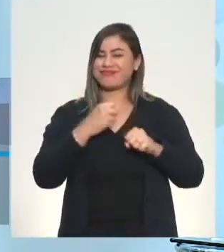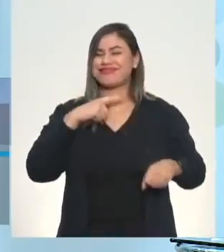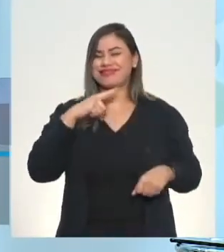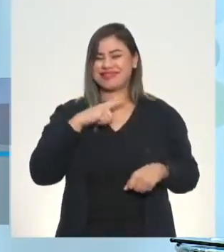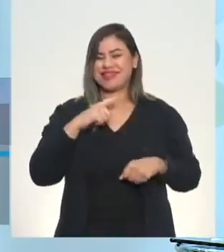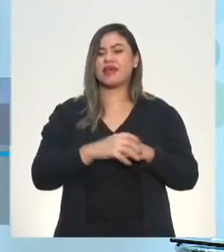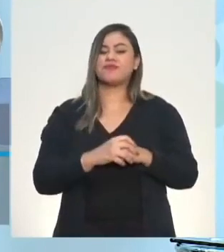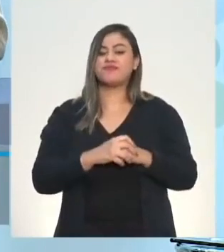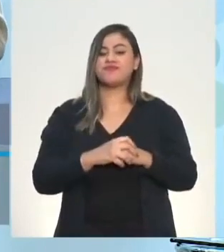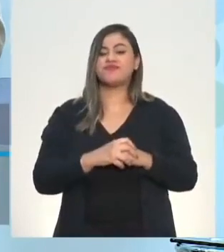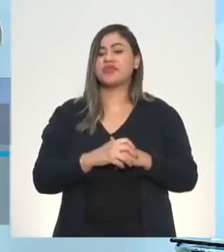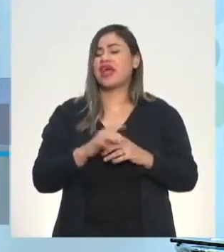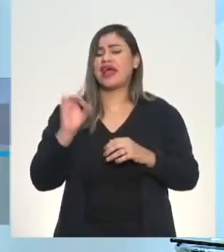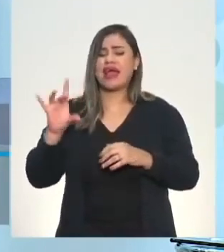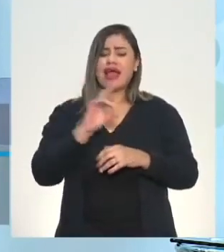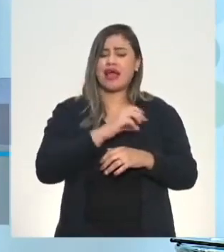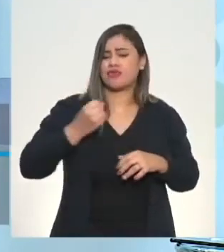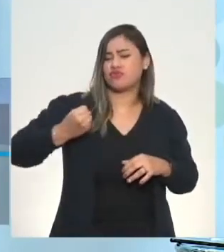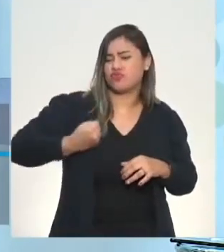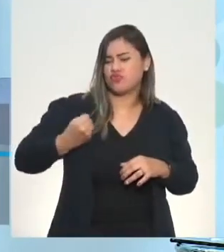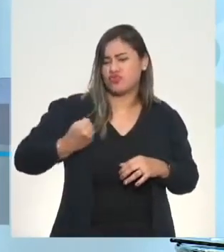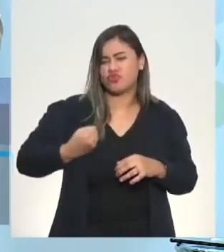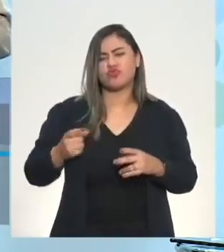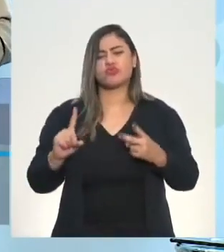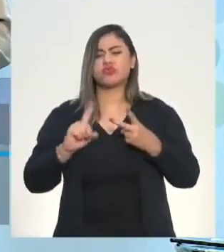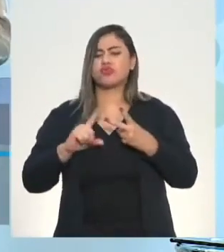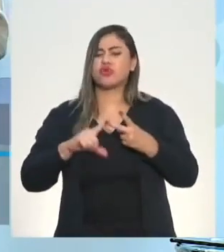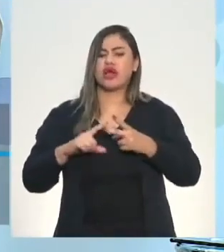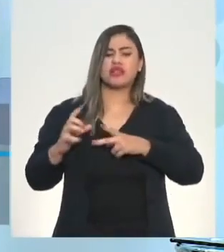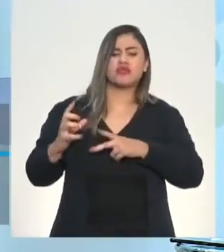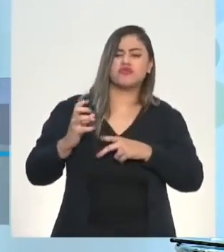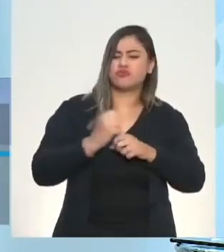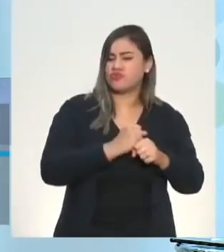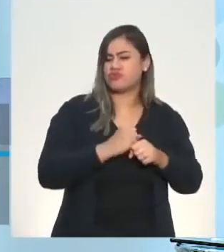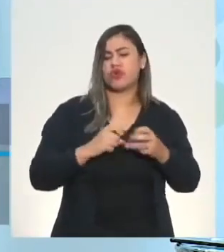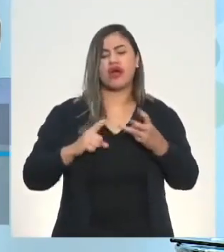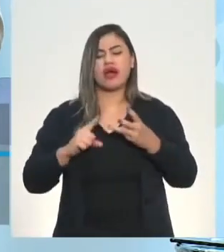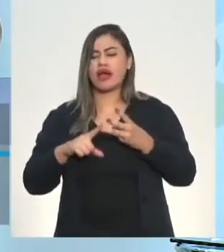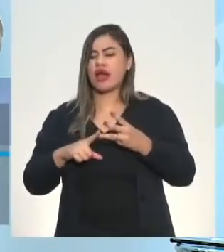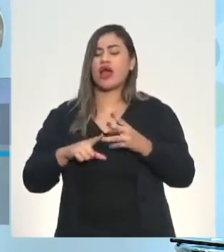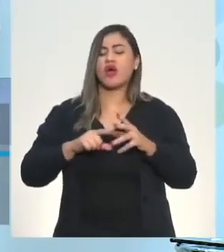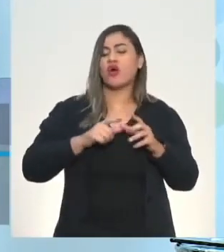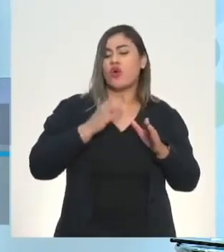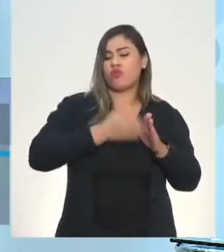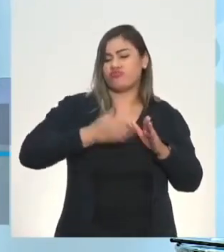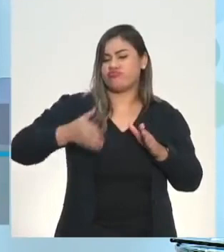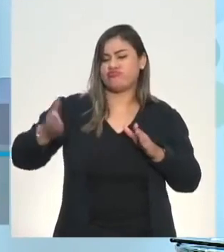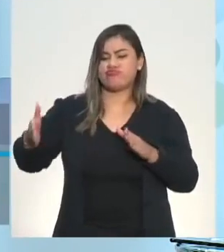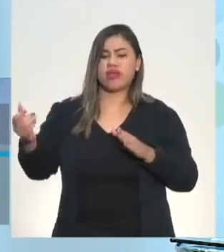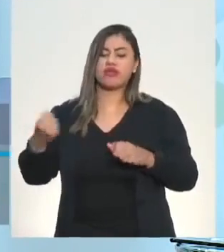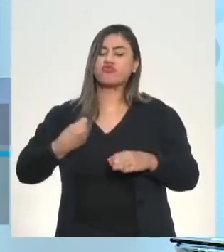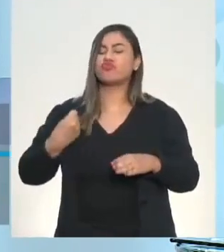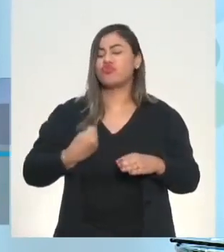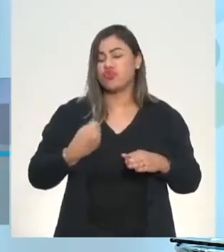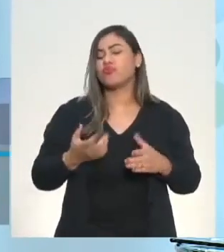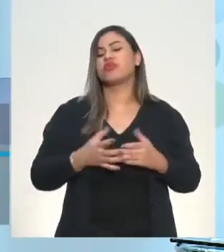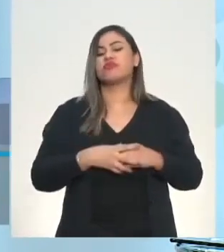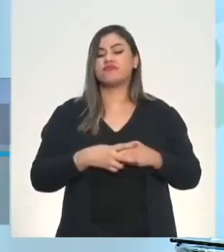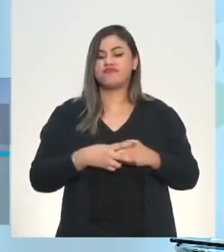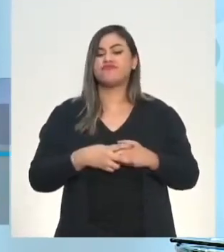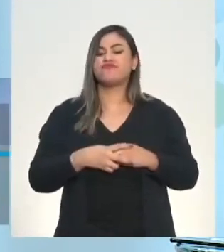cada expressão algébrica, cada formação, cada sequência numérica, e aí é o grande desafio, é